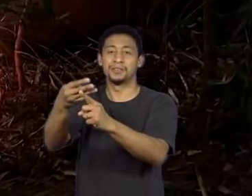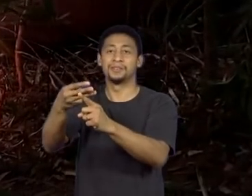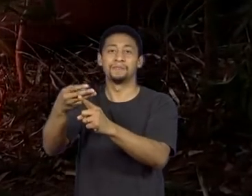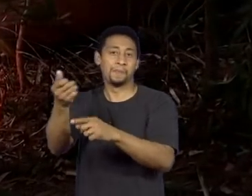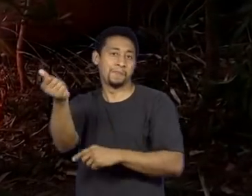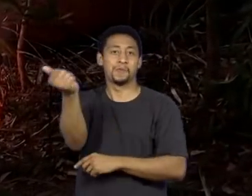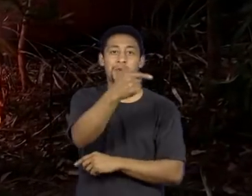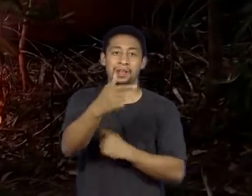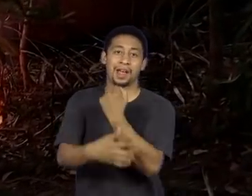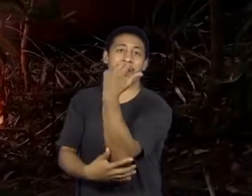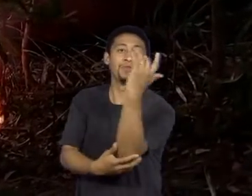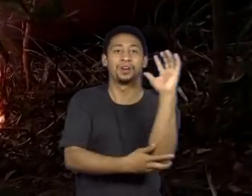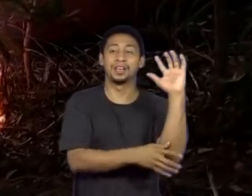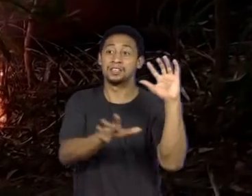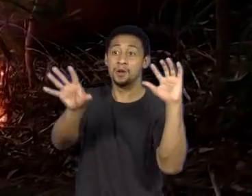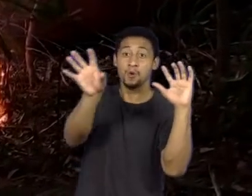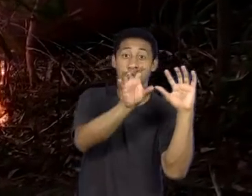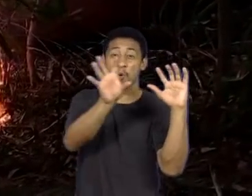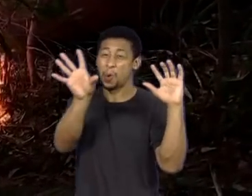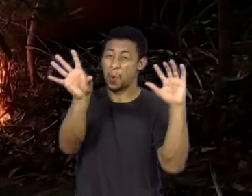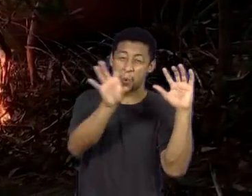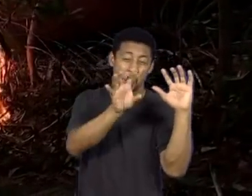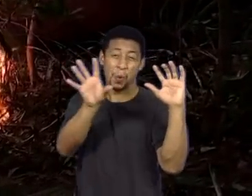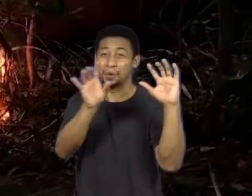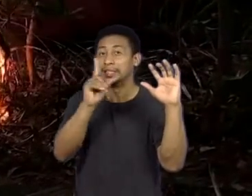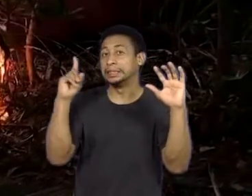está conseguindo retirar.